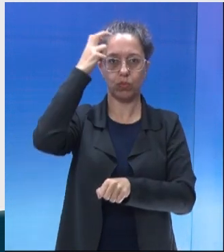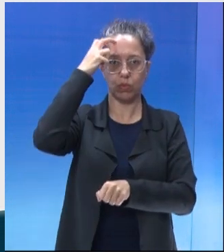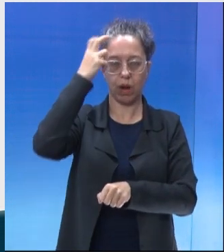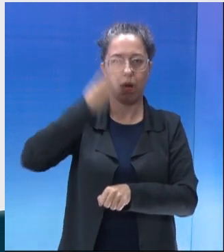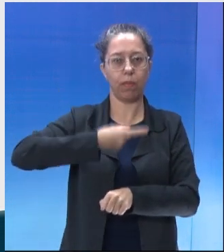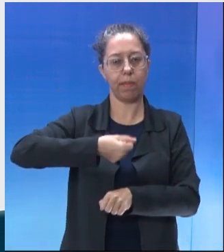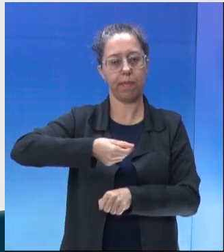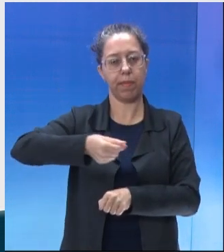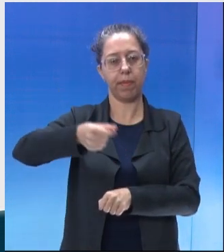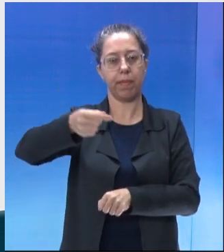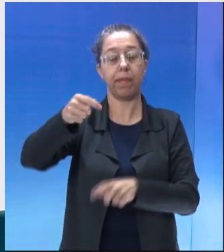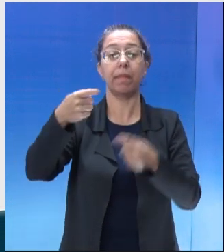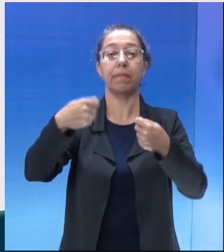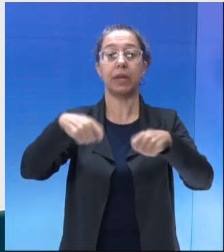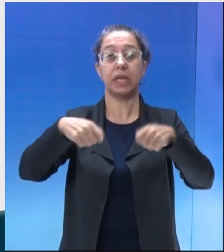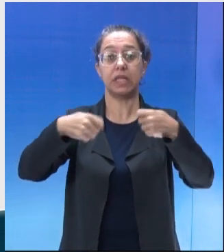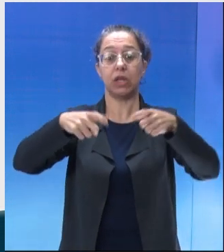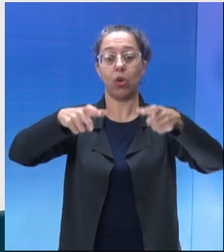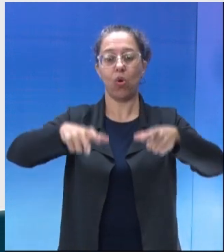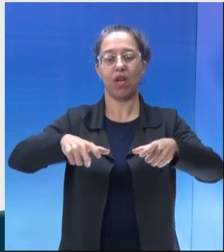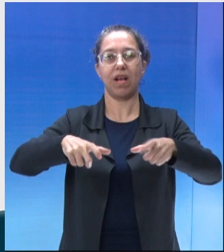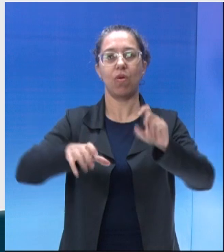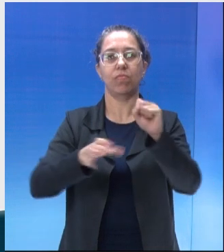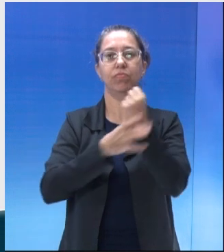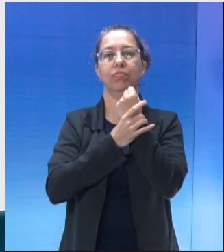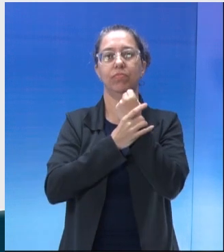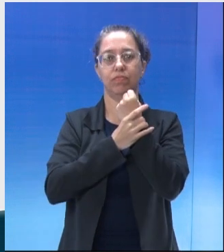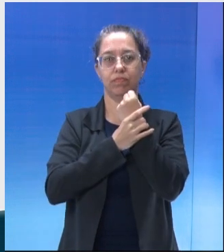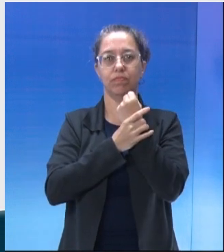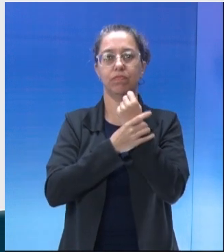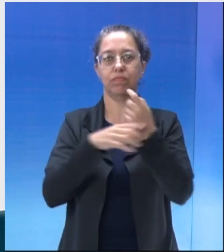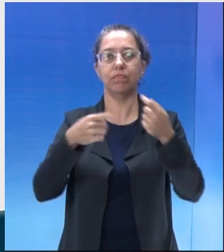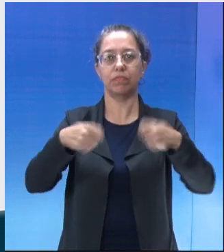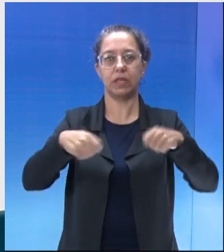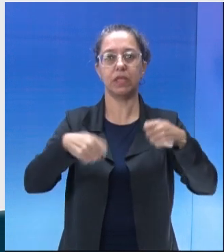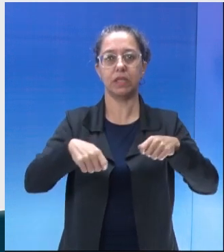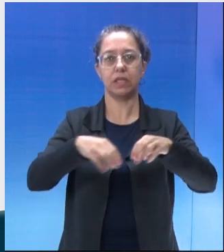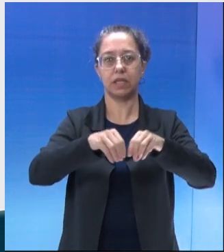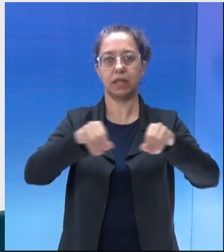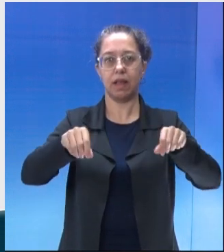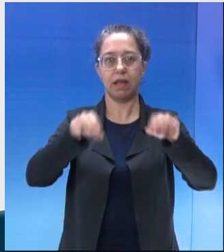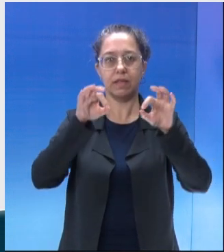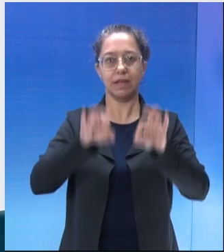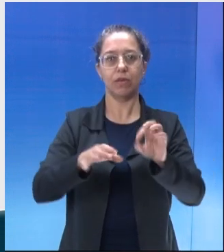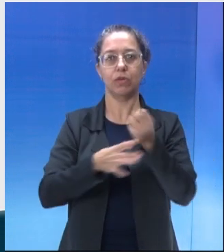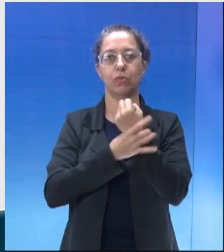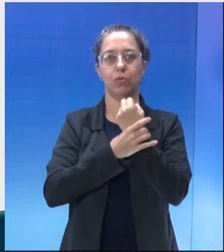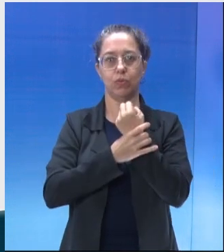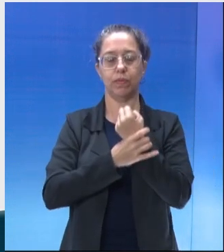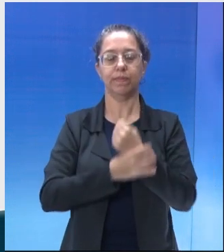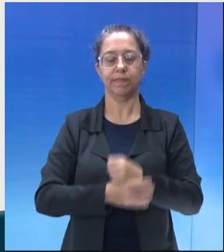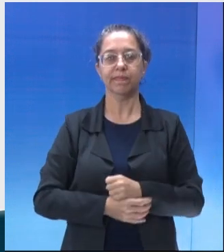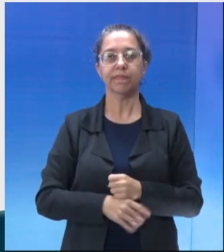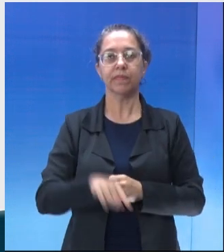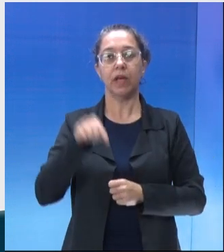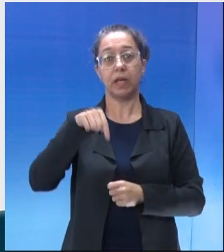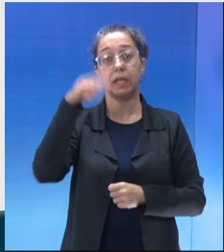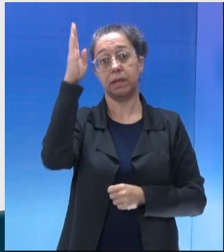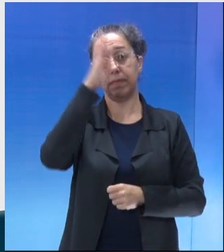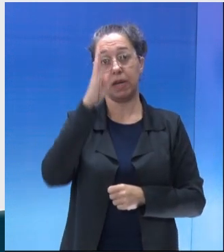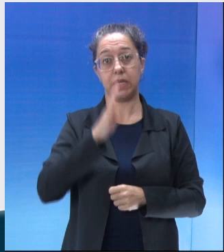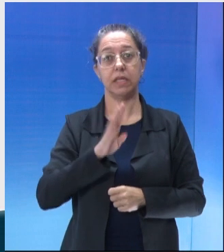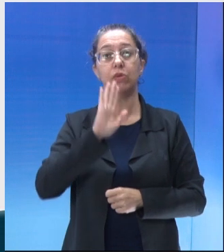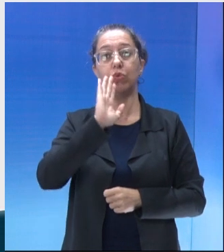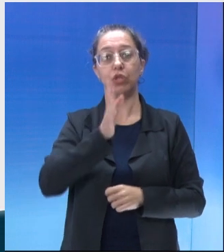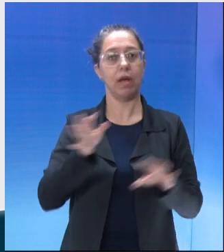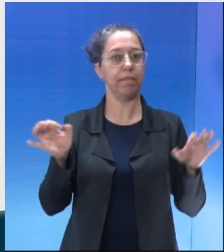eles precisam do espaço territorial, do território assegurado. E isso no Brasil é assegurado